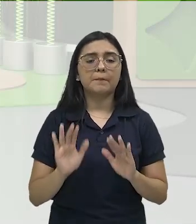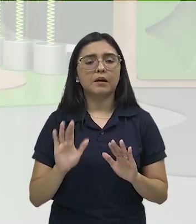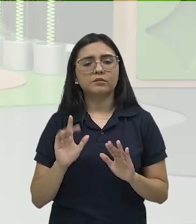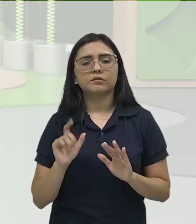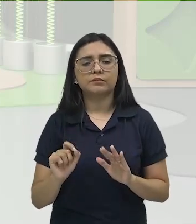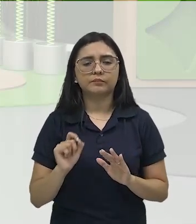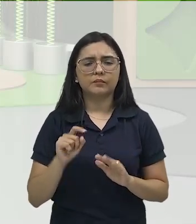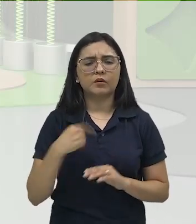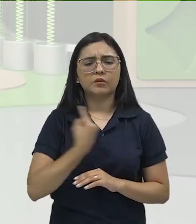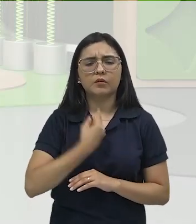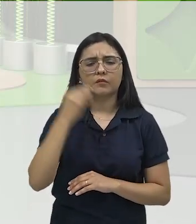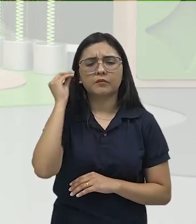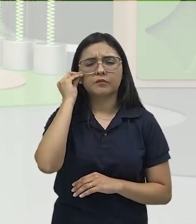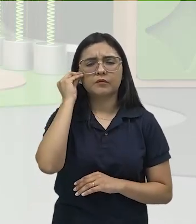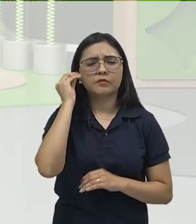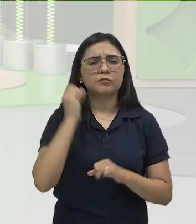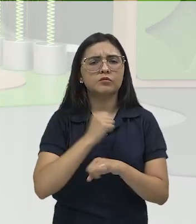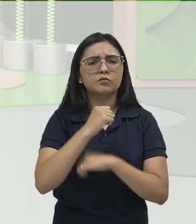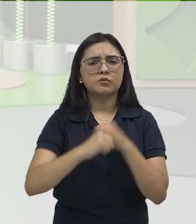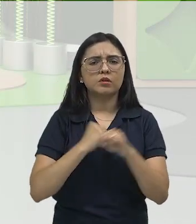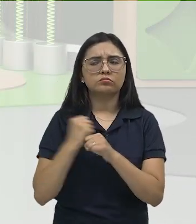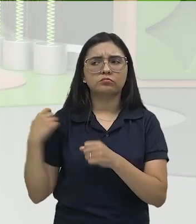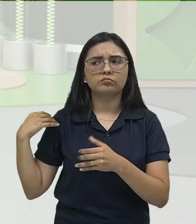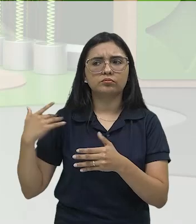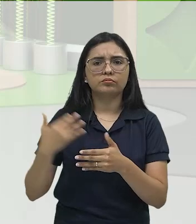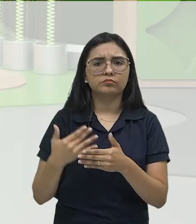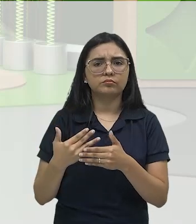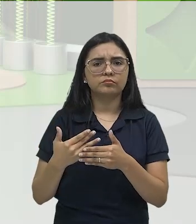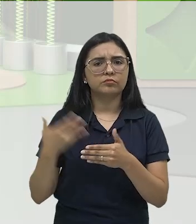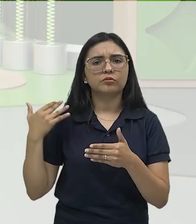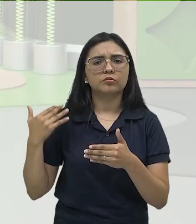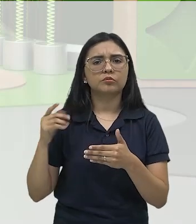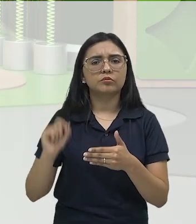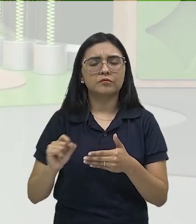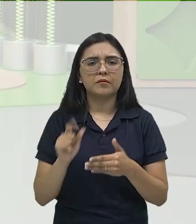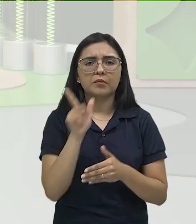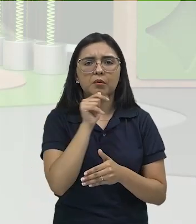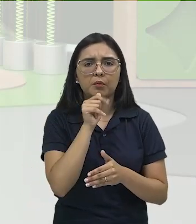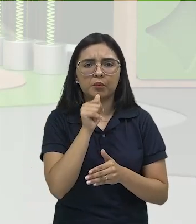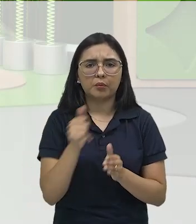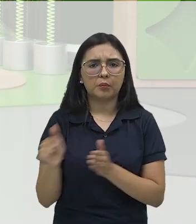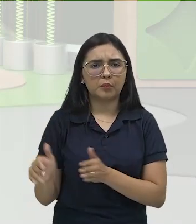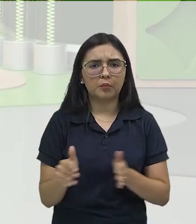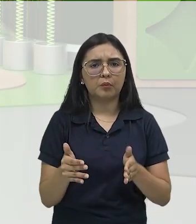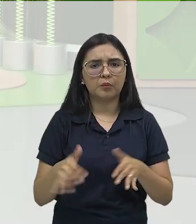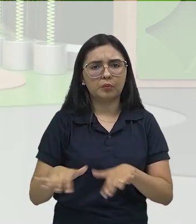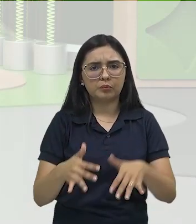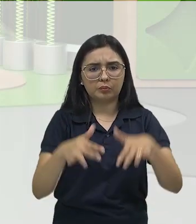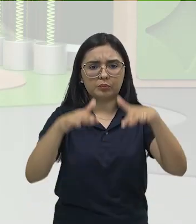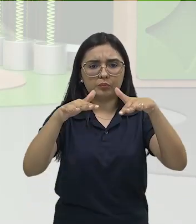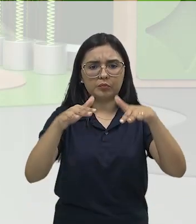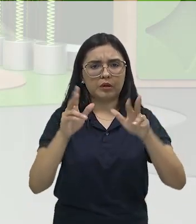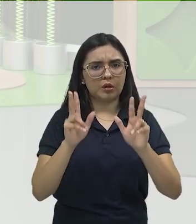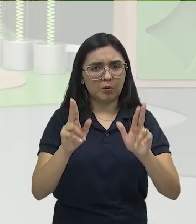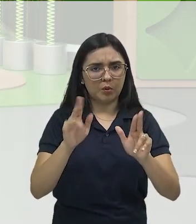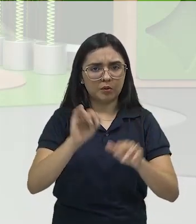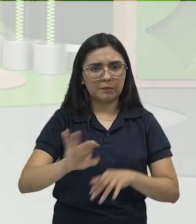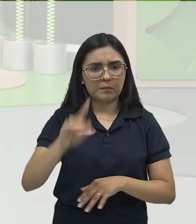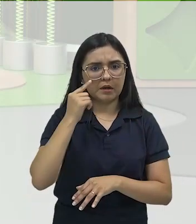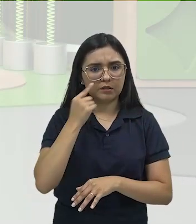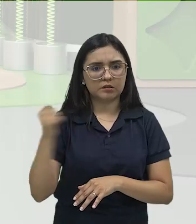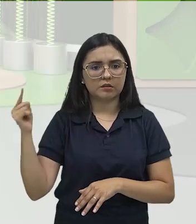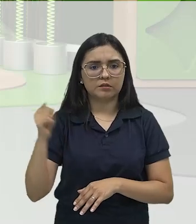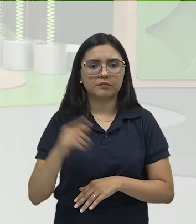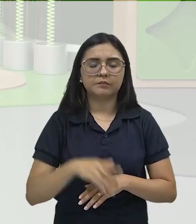que nós vimos nos últimos anos? Nos últimos anos, nós vimos cheias muito grandes, como essa da imagem, que